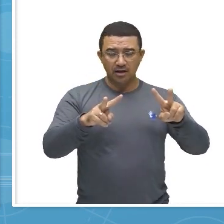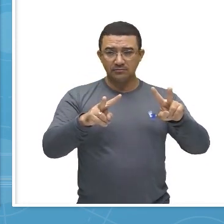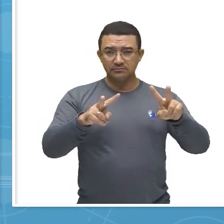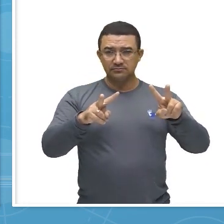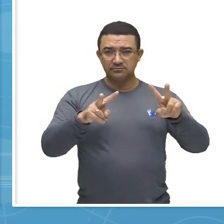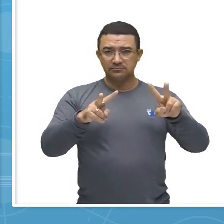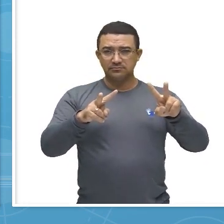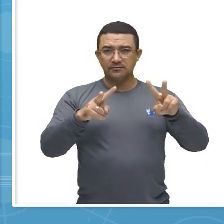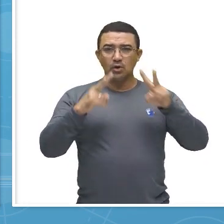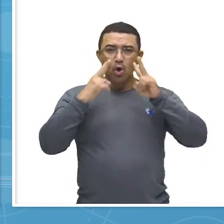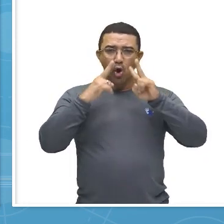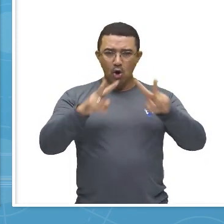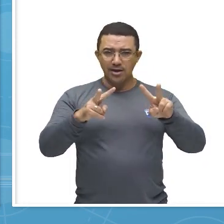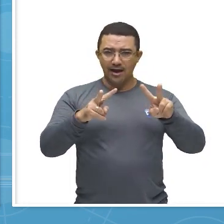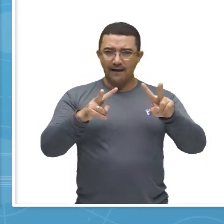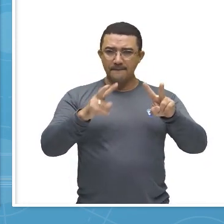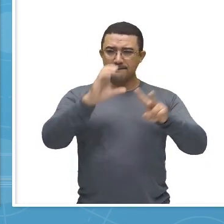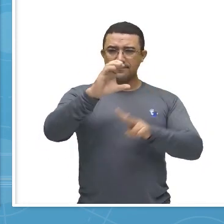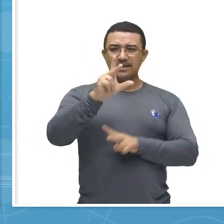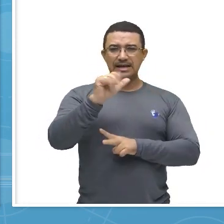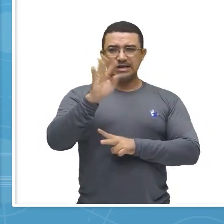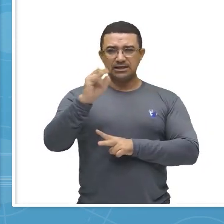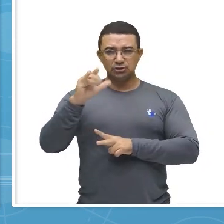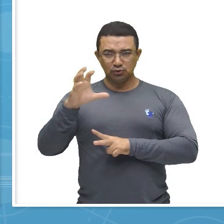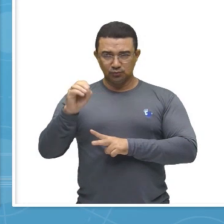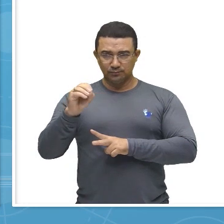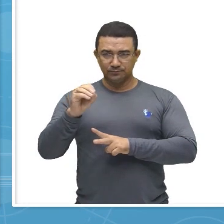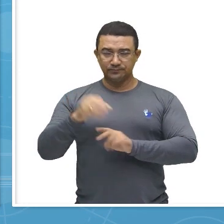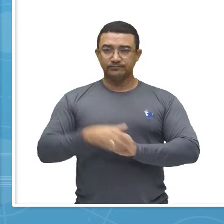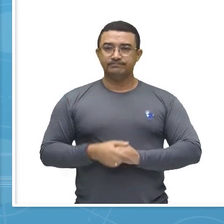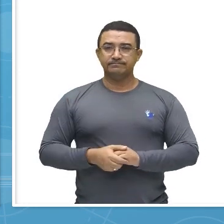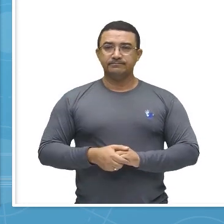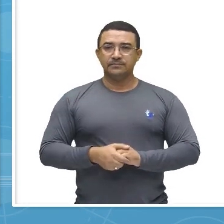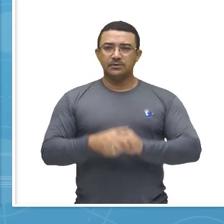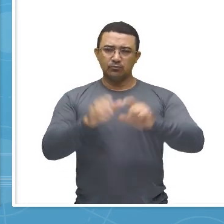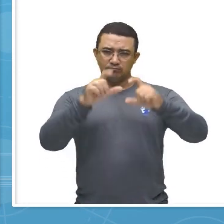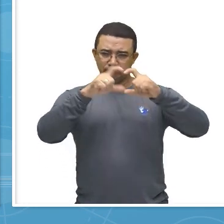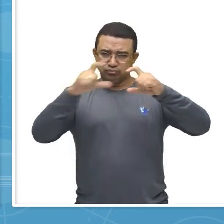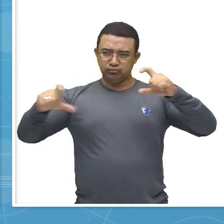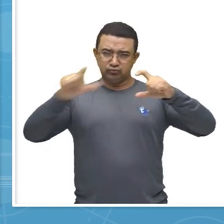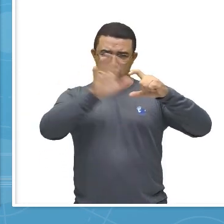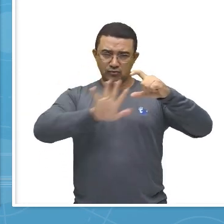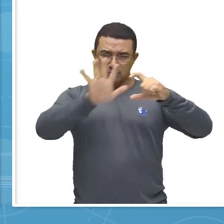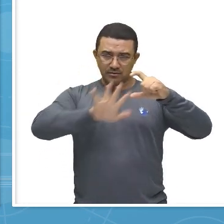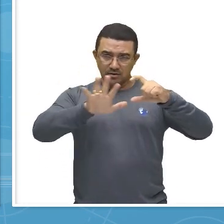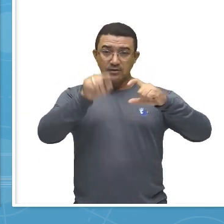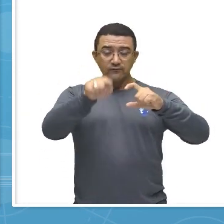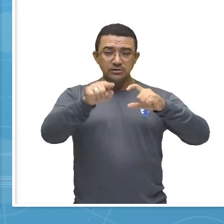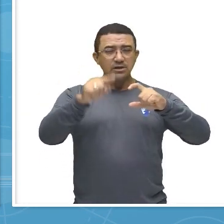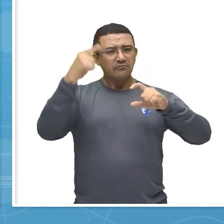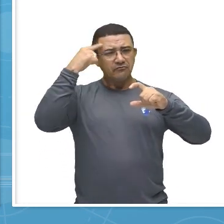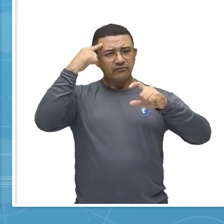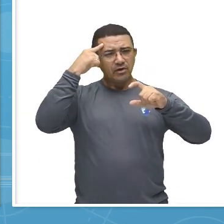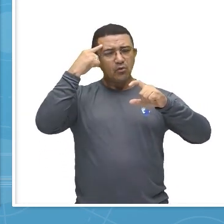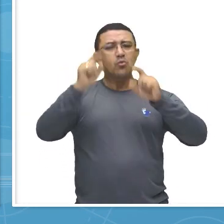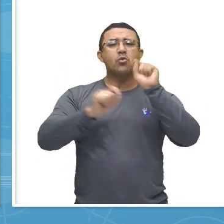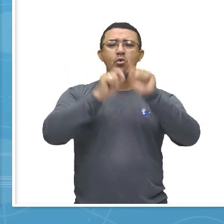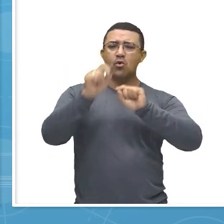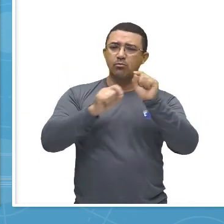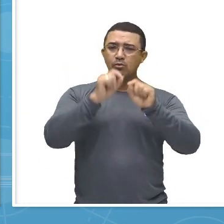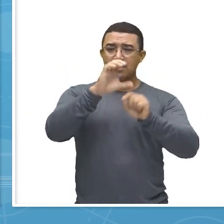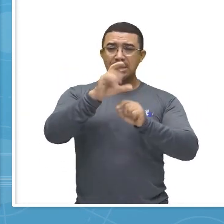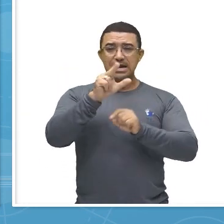características da charge vai suscitar que você reflita, que você olhe criticamente